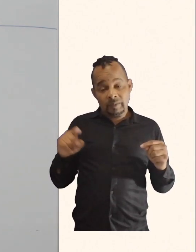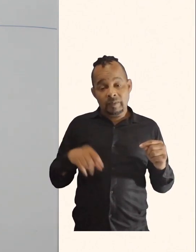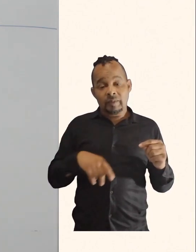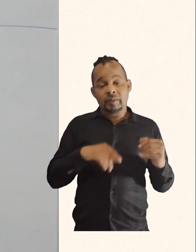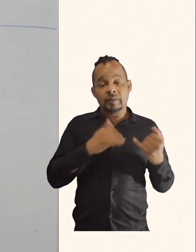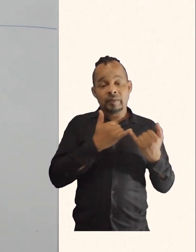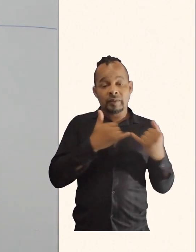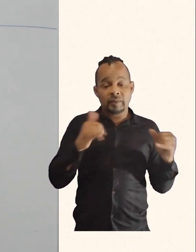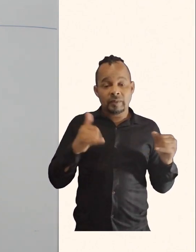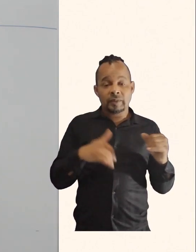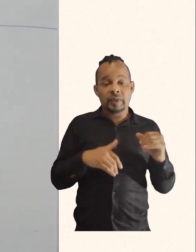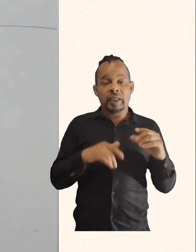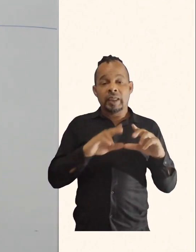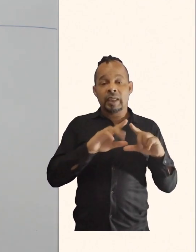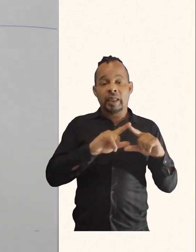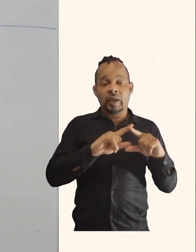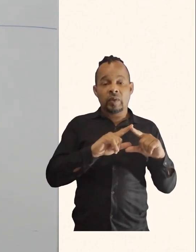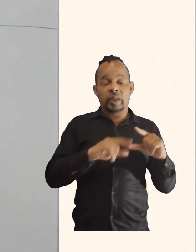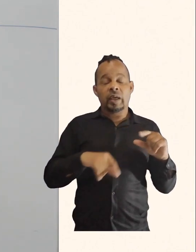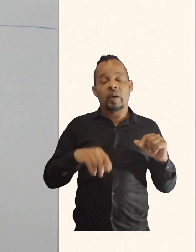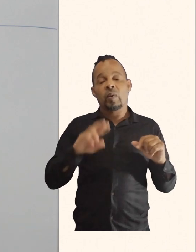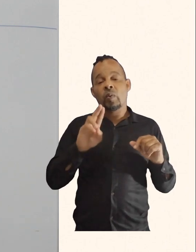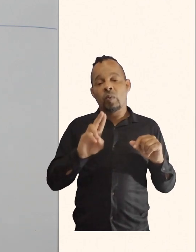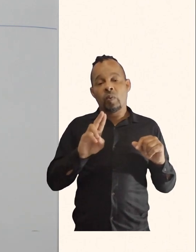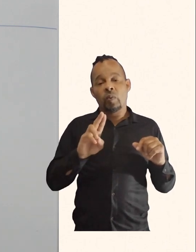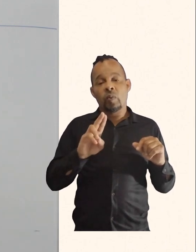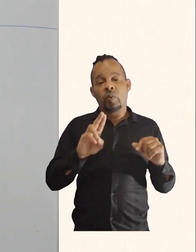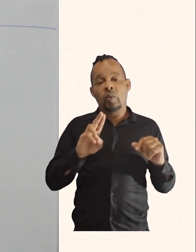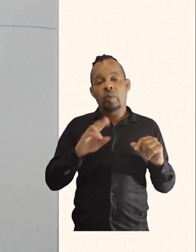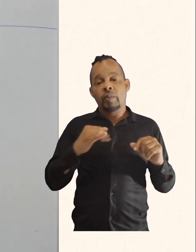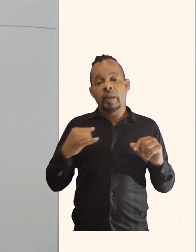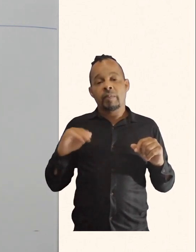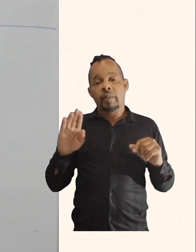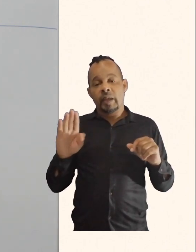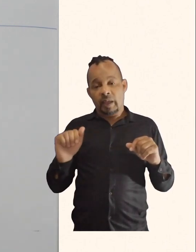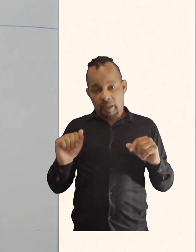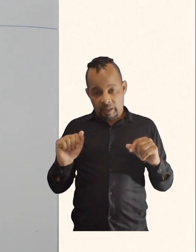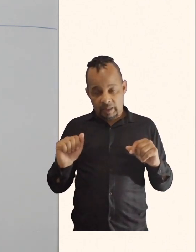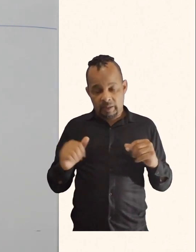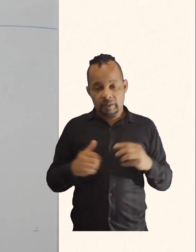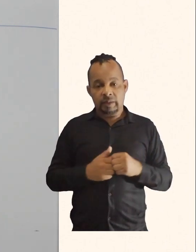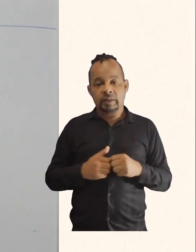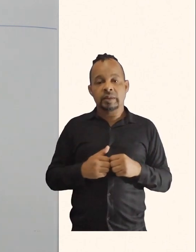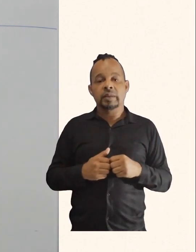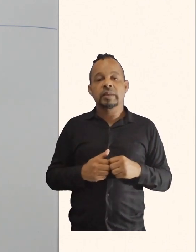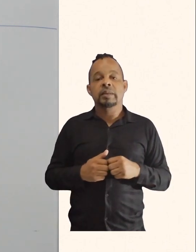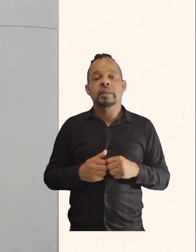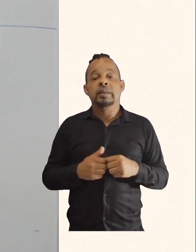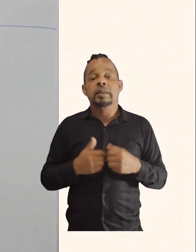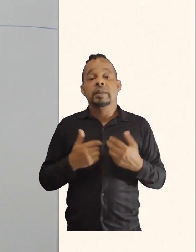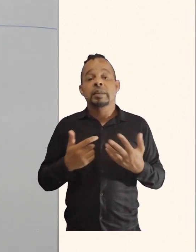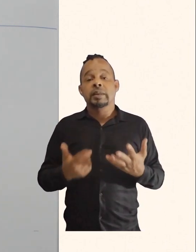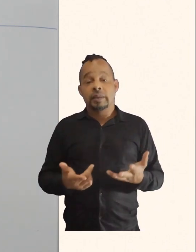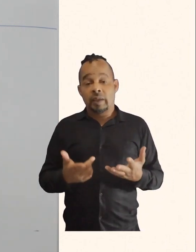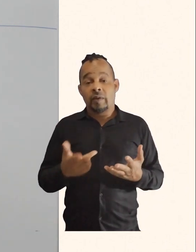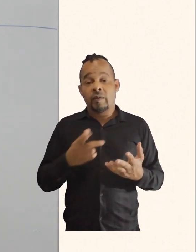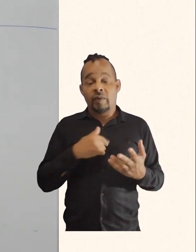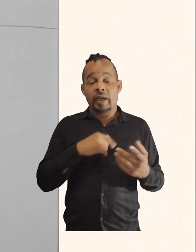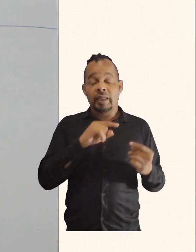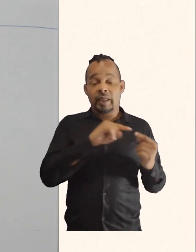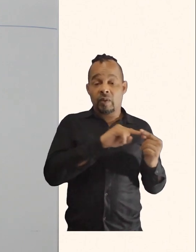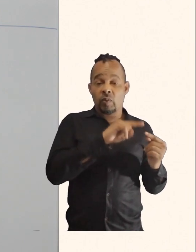energia ΔU BA, que vai ser o A menos o B, beleza? Eu vou de A até B sobre